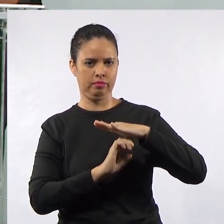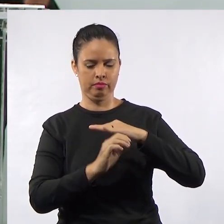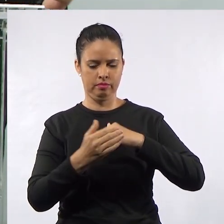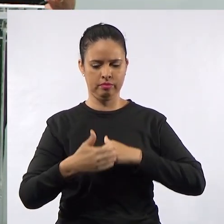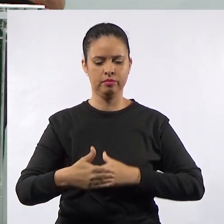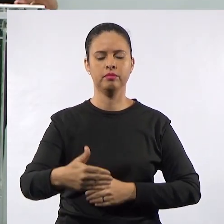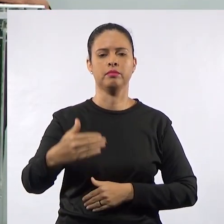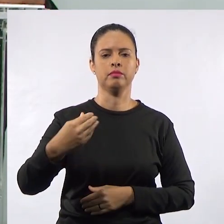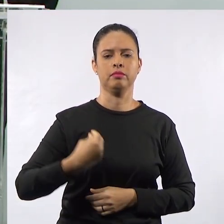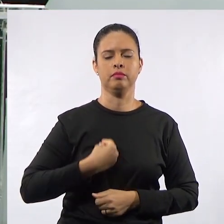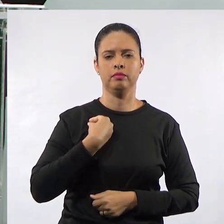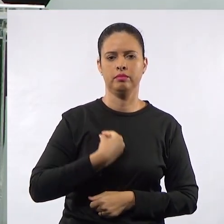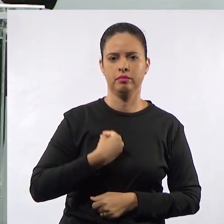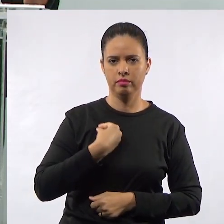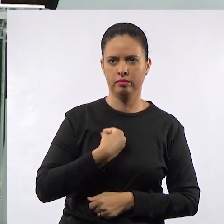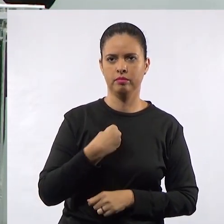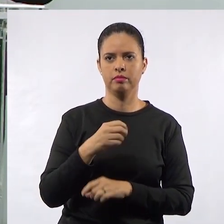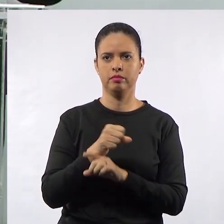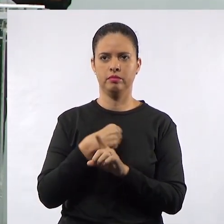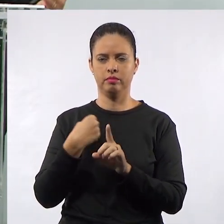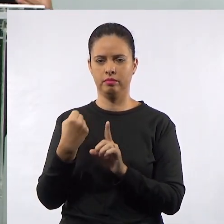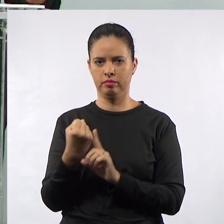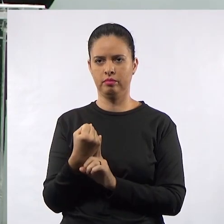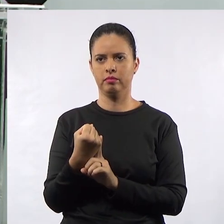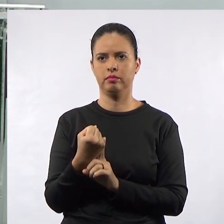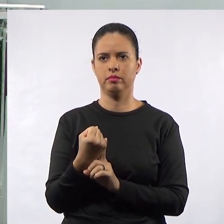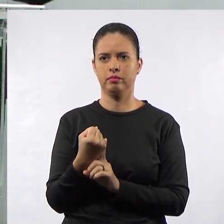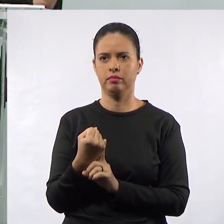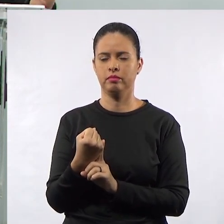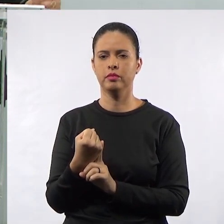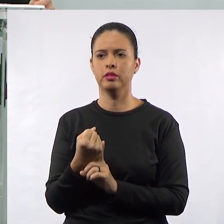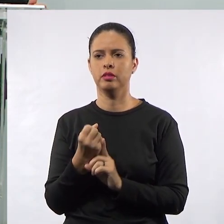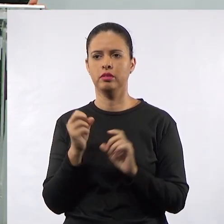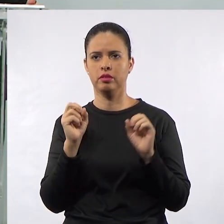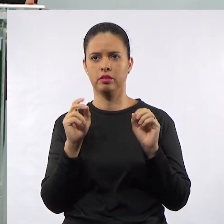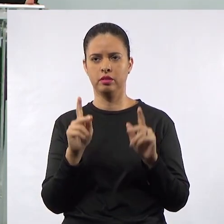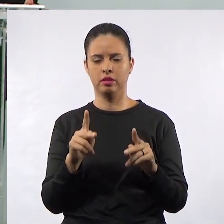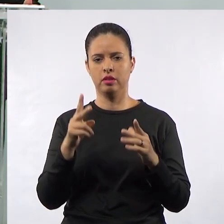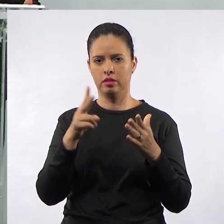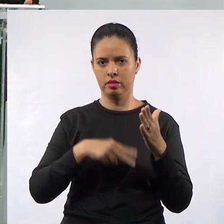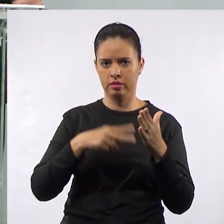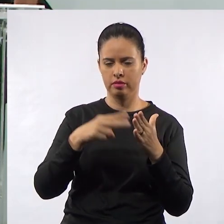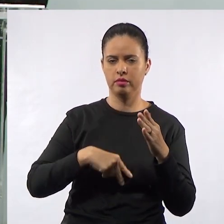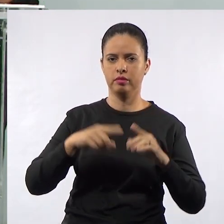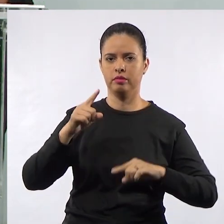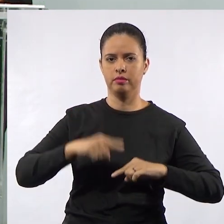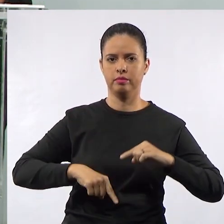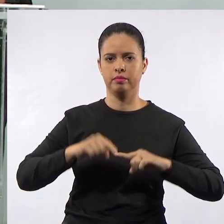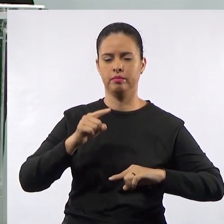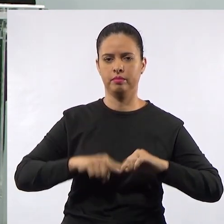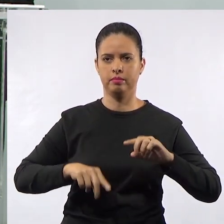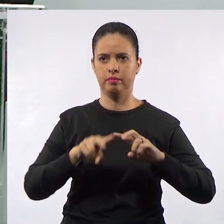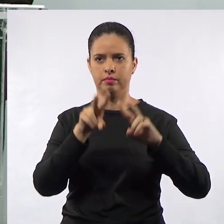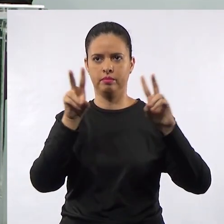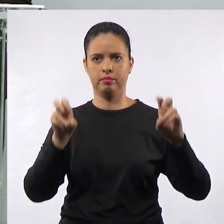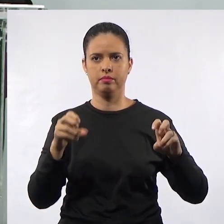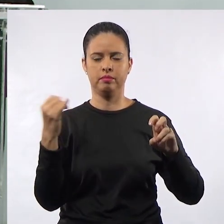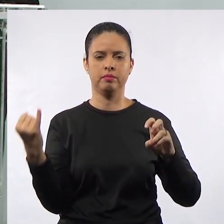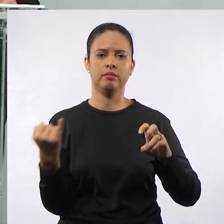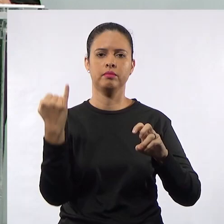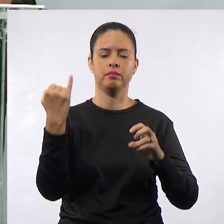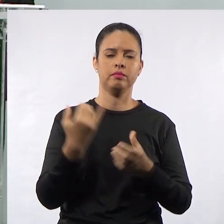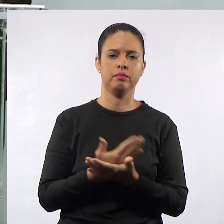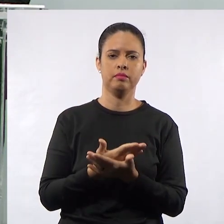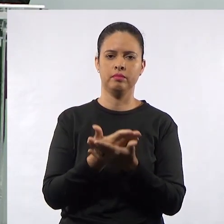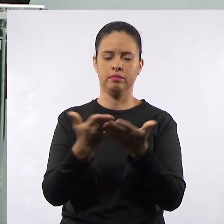da vida em sociedade geração de emprego de renda de dignidade da pessoa humana Tá certo faz a leitura do material porque também